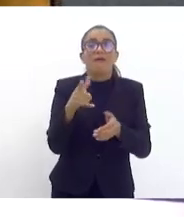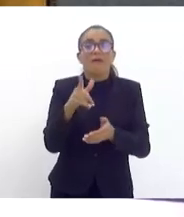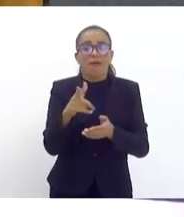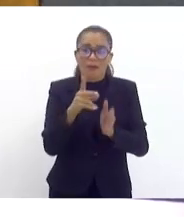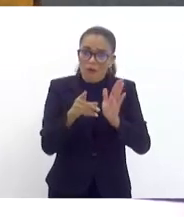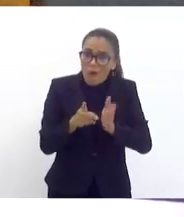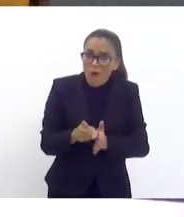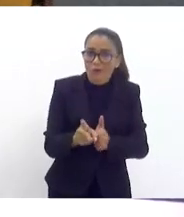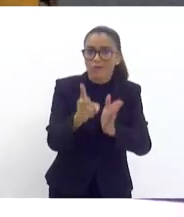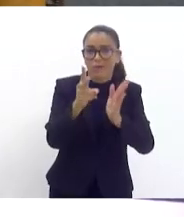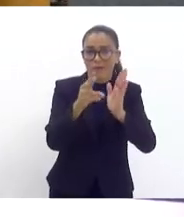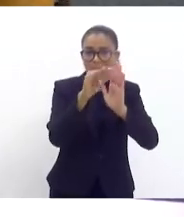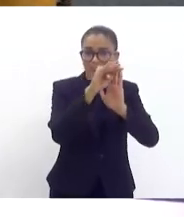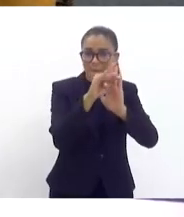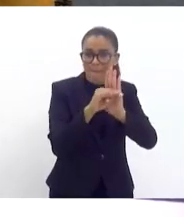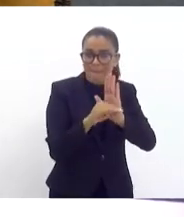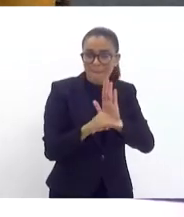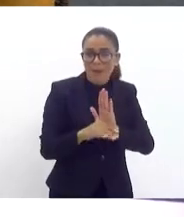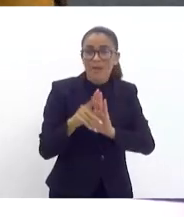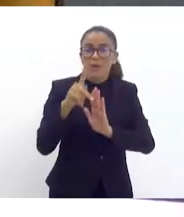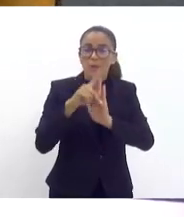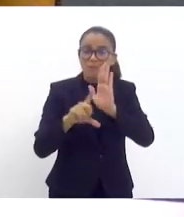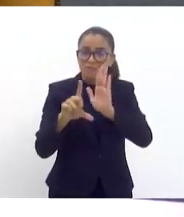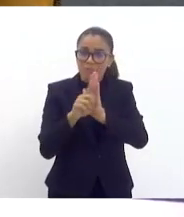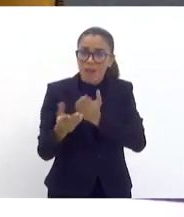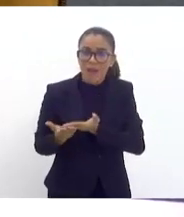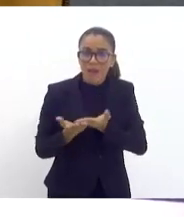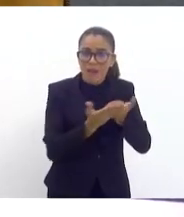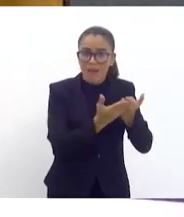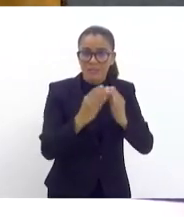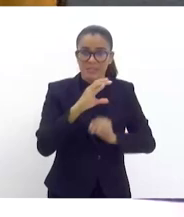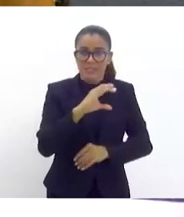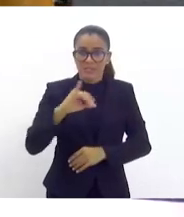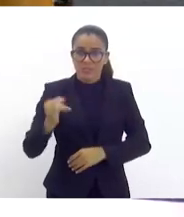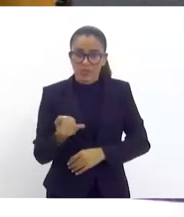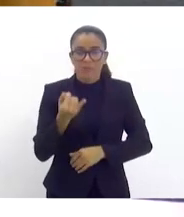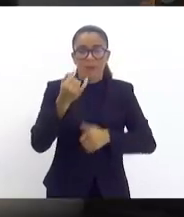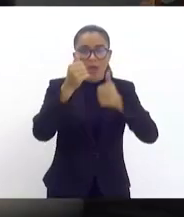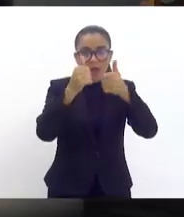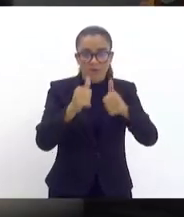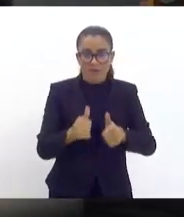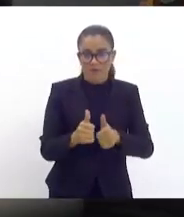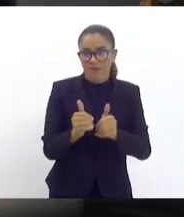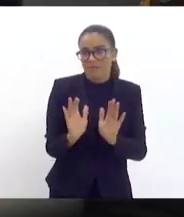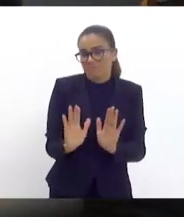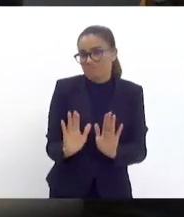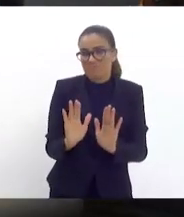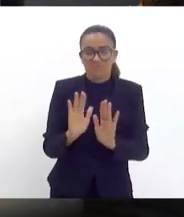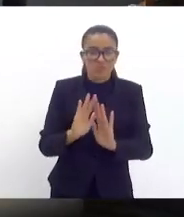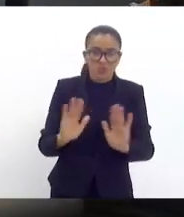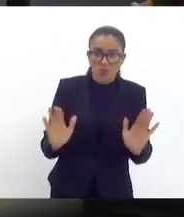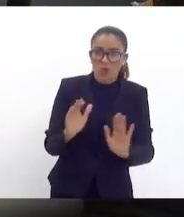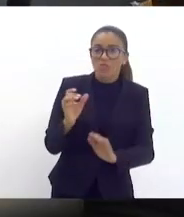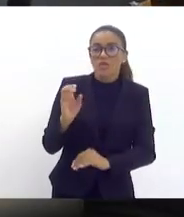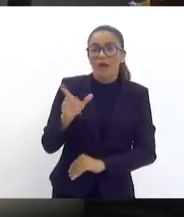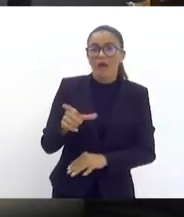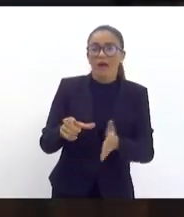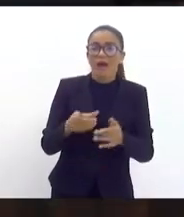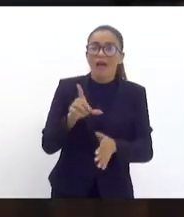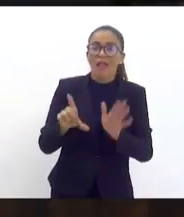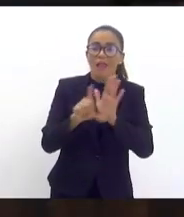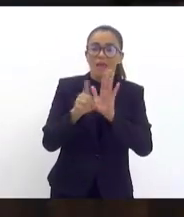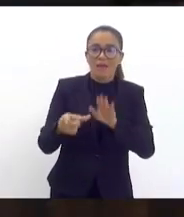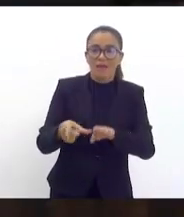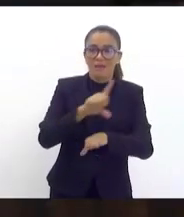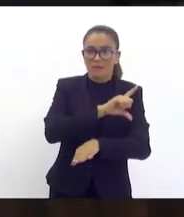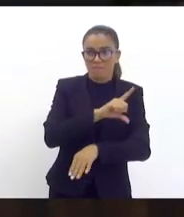à ordem e que o projeto seja encaminhado à CCJ para verificar a existência de lei anterior. Está correto,